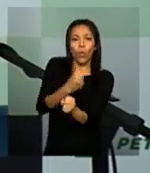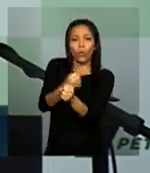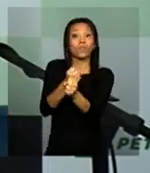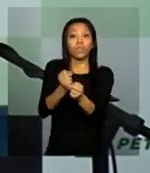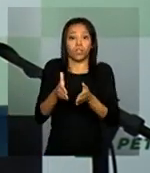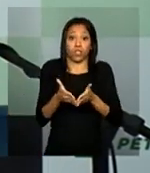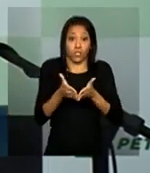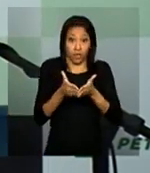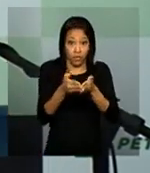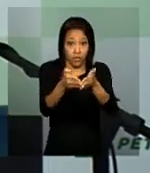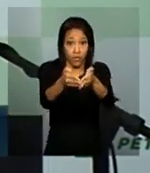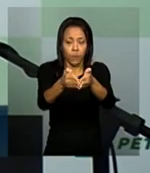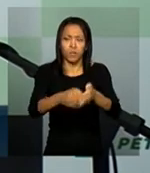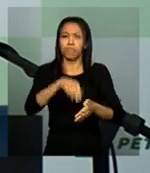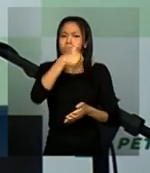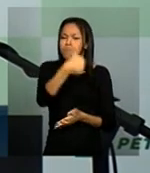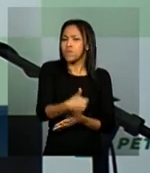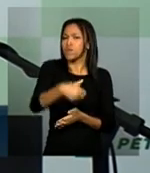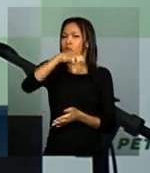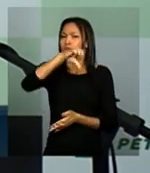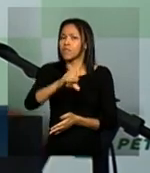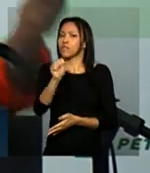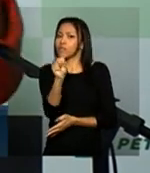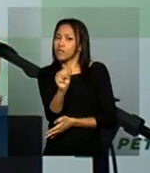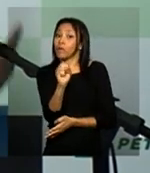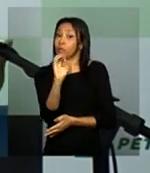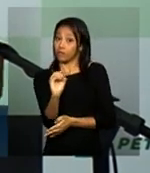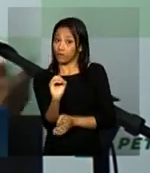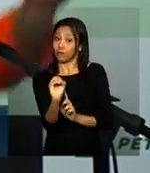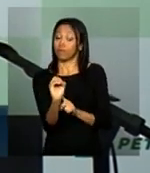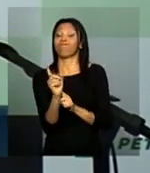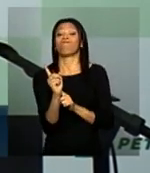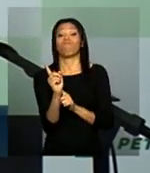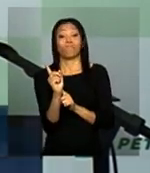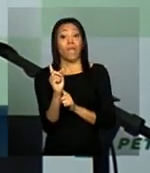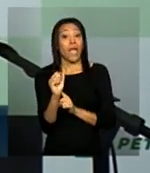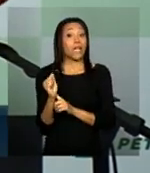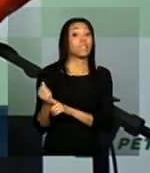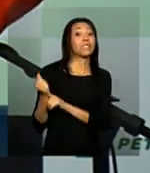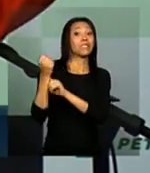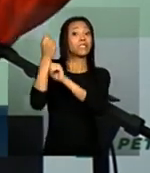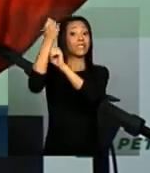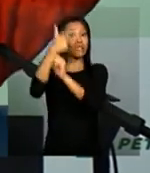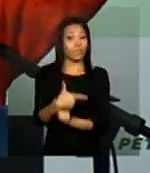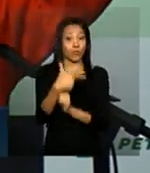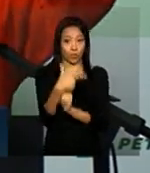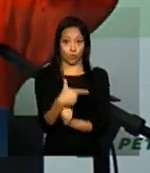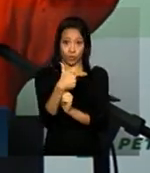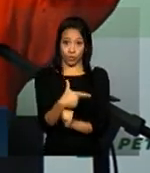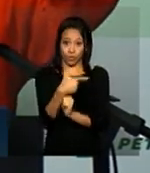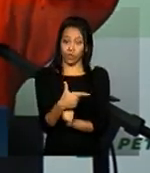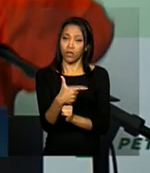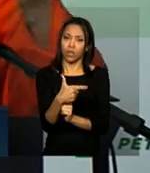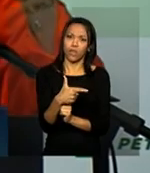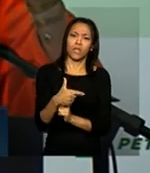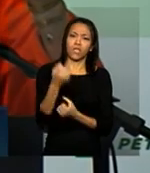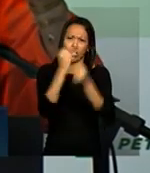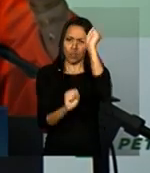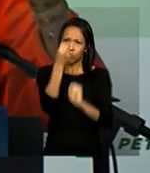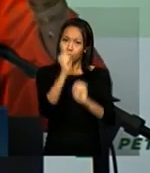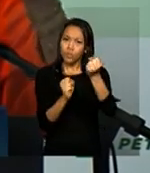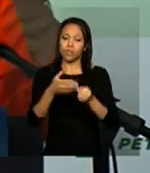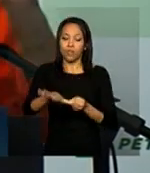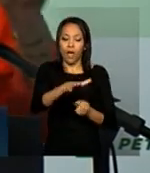80, nos anos de 1980, tinha sido a segunda indústria naval do